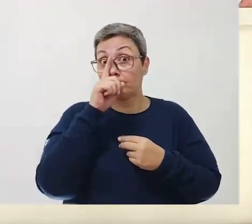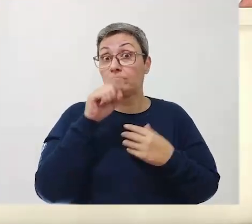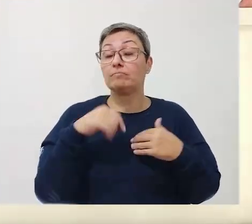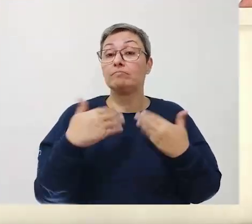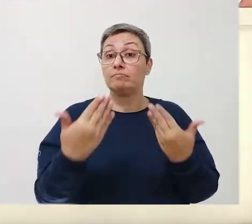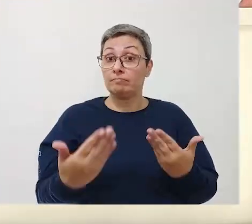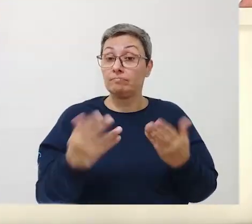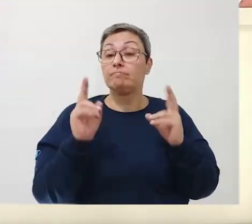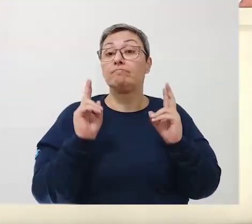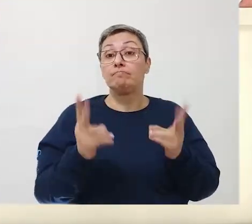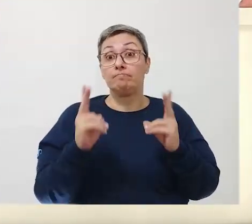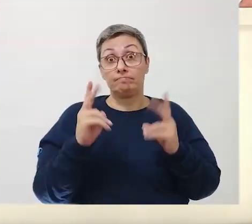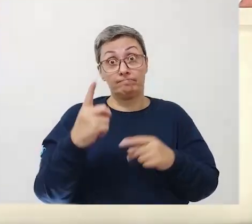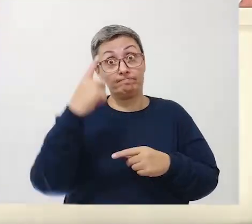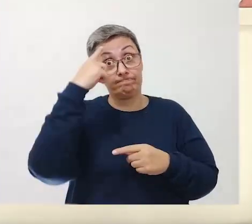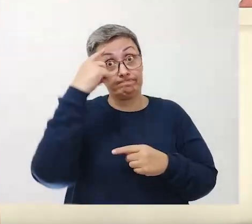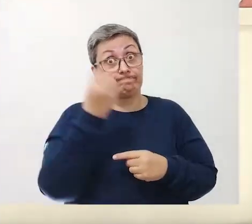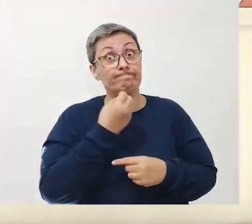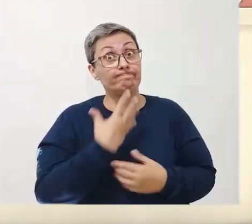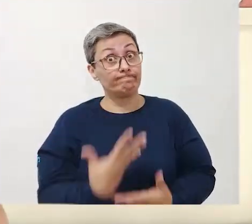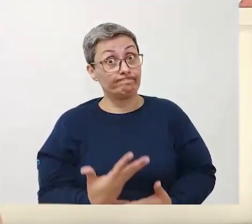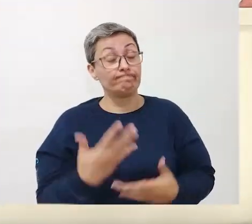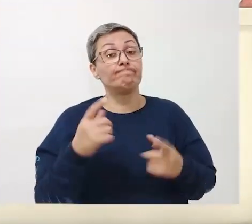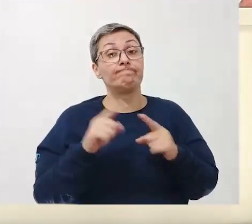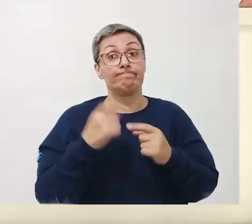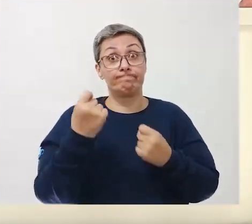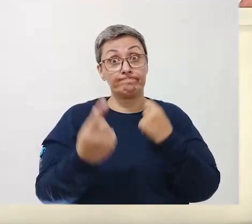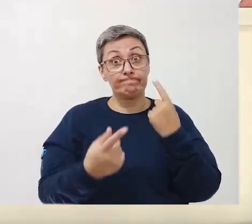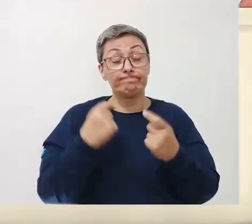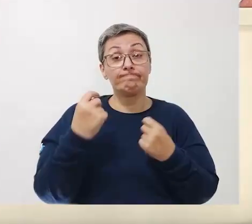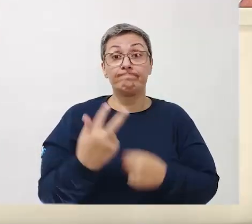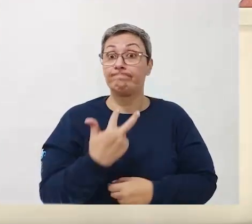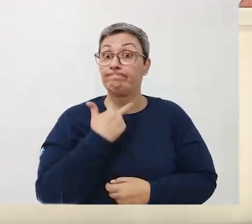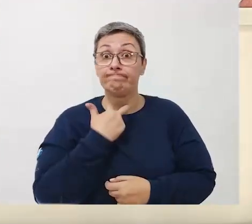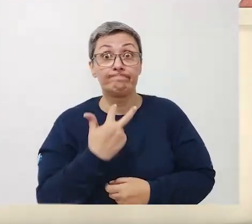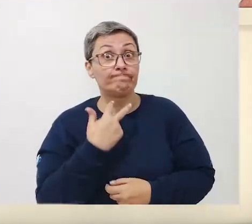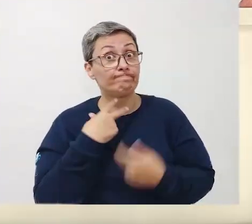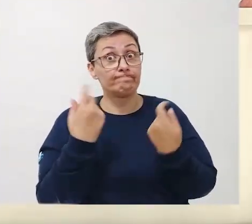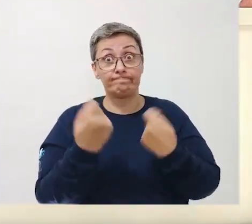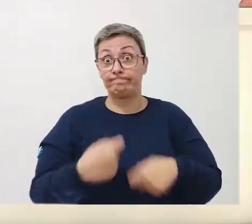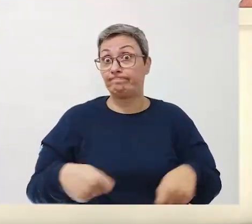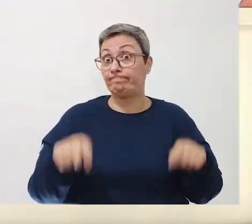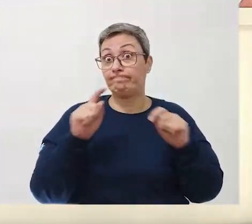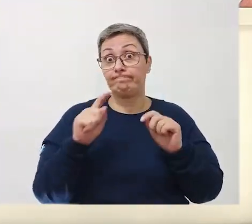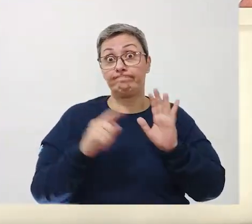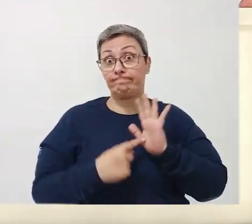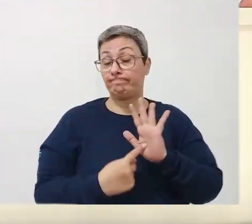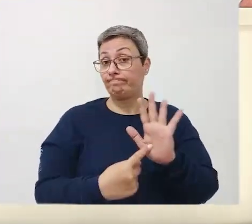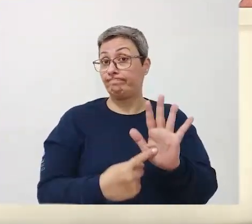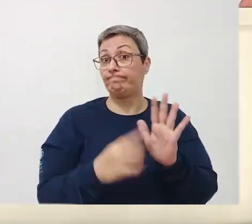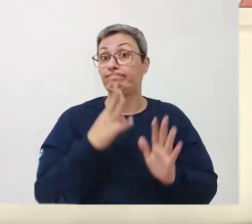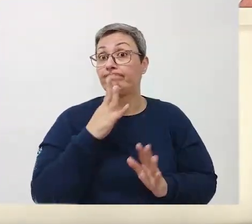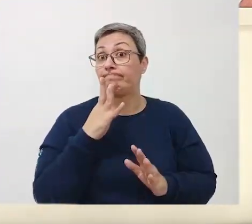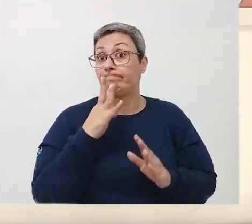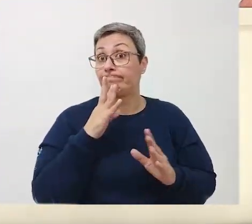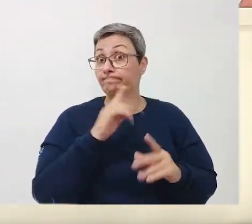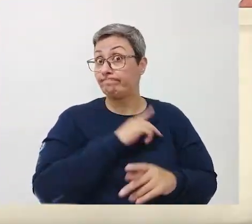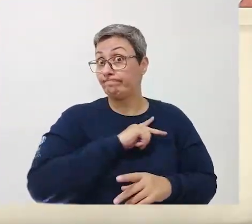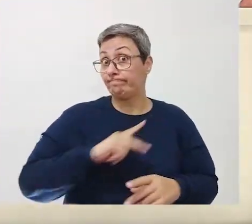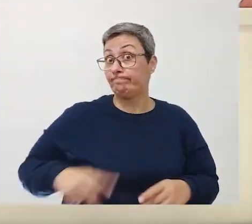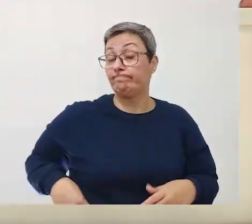muito bem. Algumas coisas não têm necessidade de ser de conhecimento público. Lembre-se disso, tá